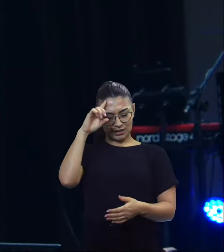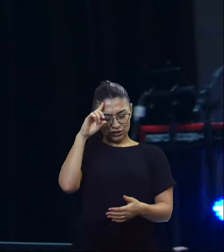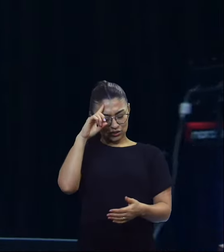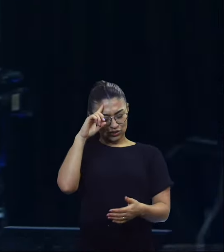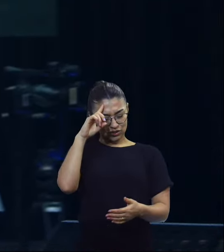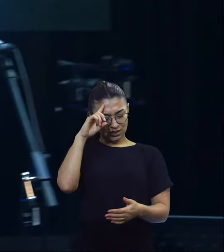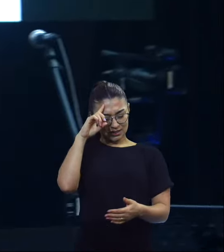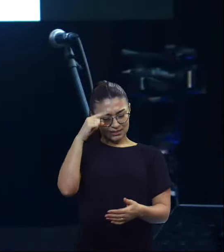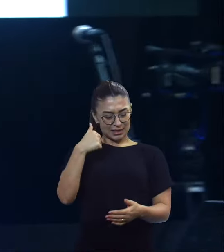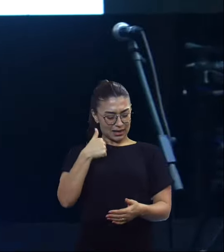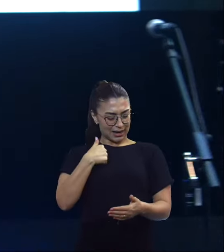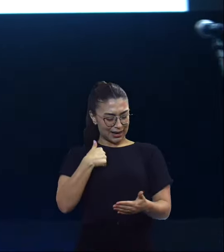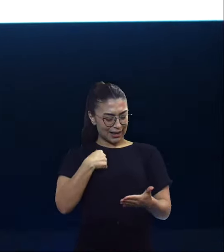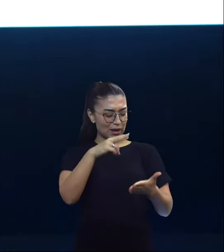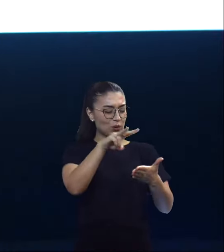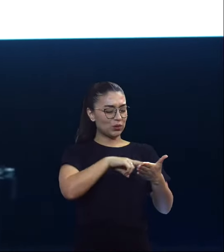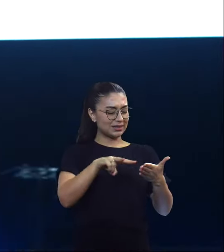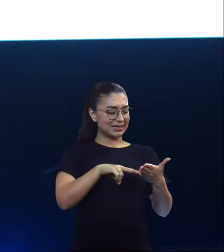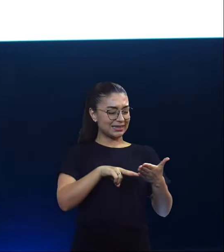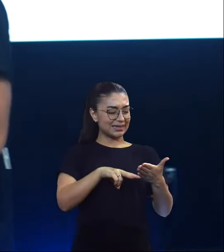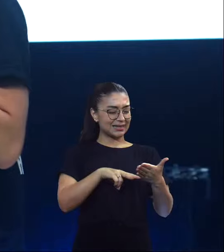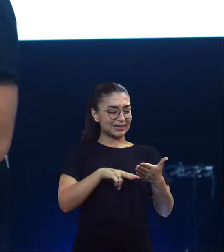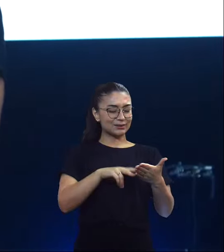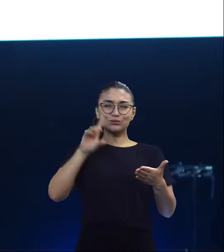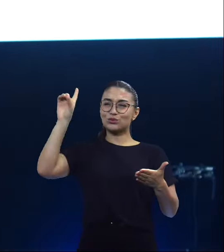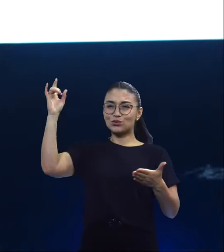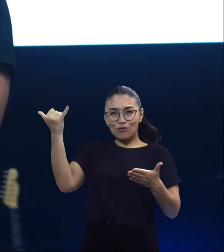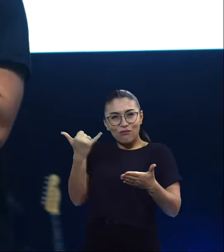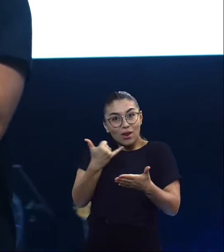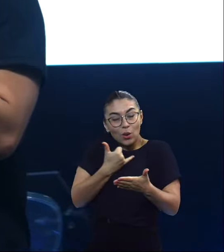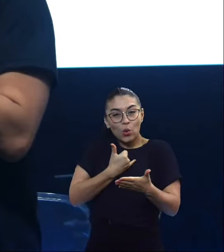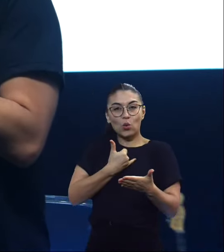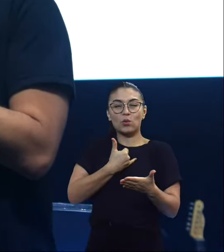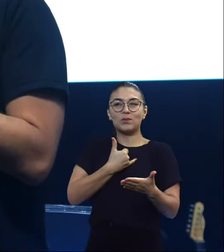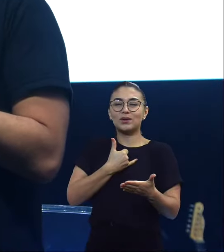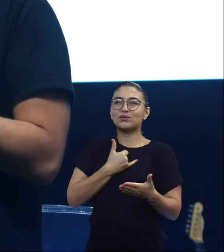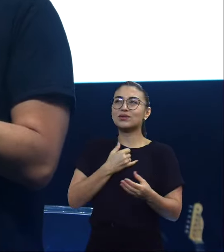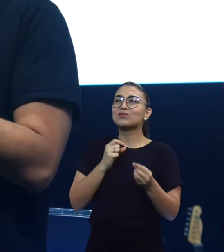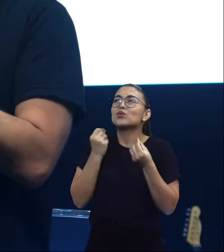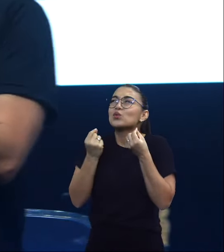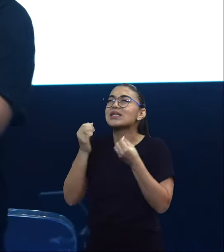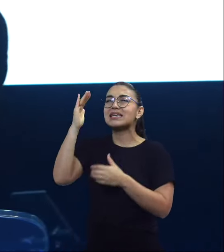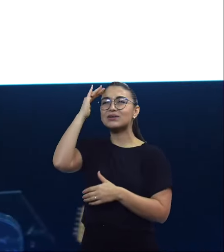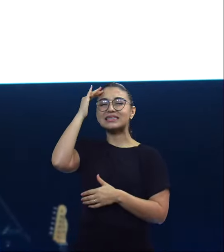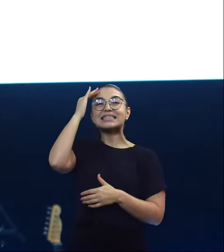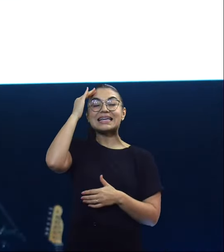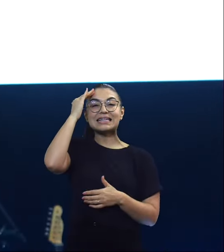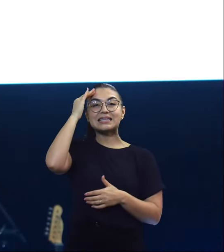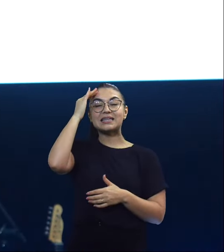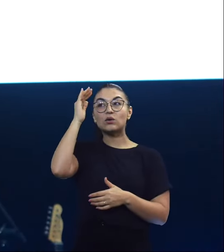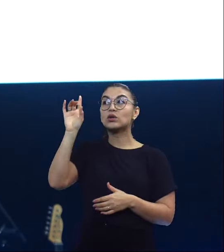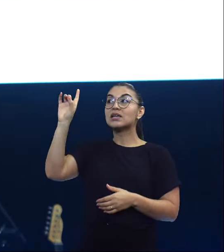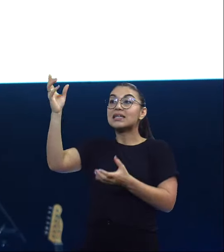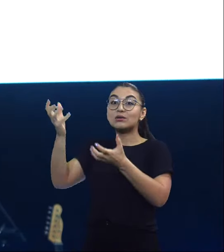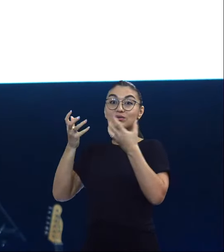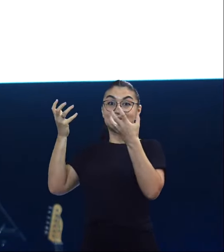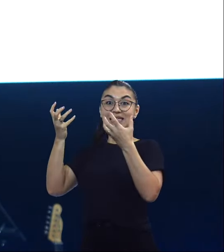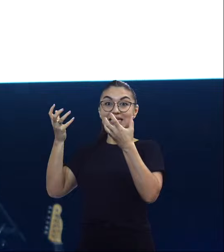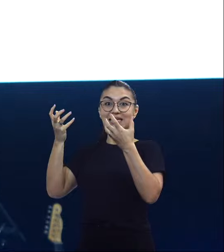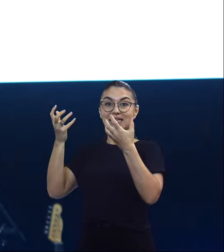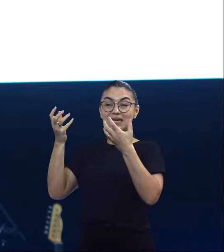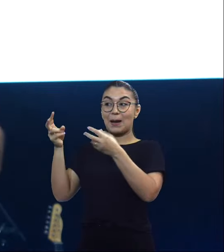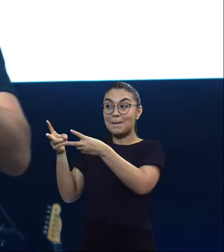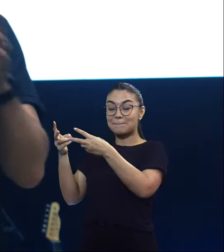num culto nosso aqui da juventude e aí eu estava tentando entender o que o Senhor queria me falar através daquela palavra, o que Ele queria